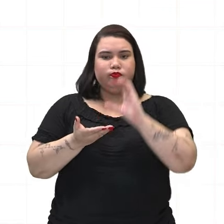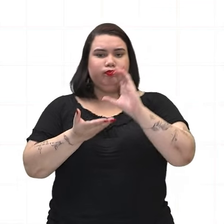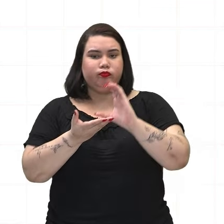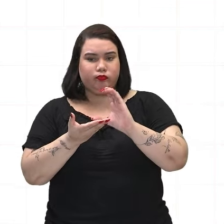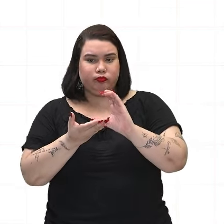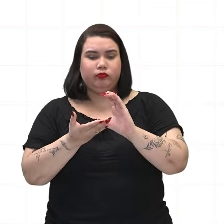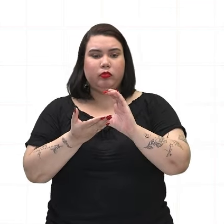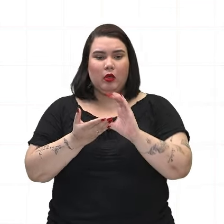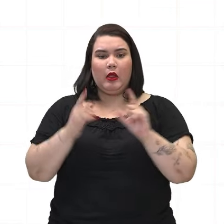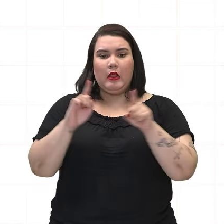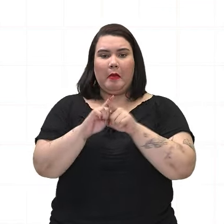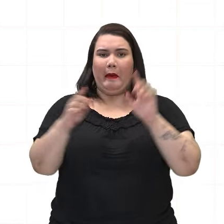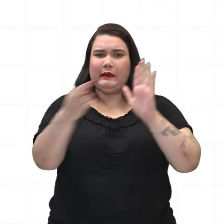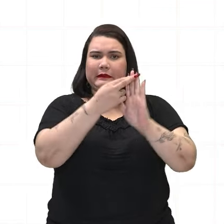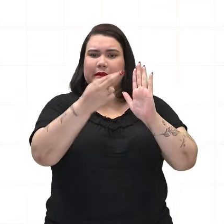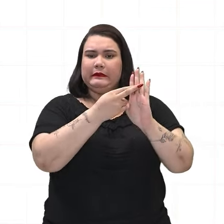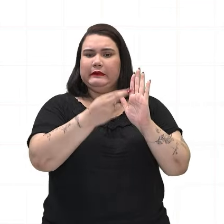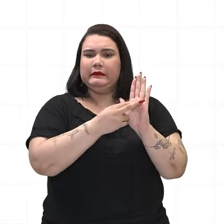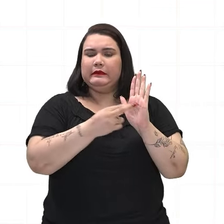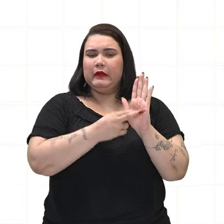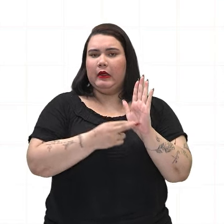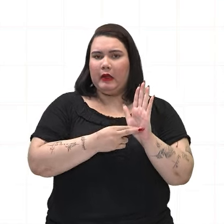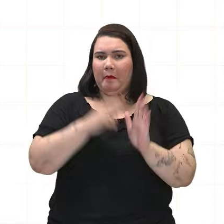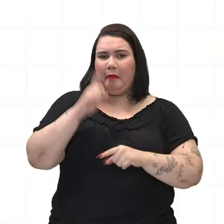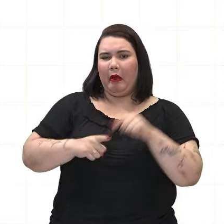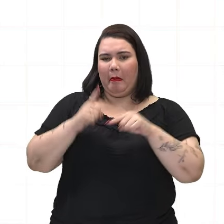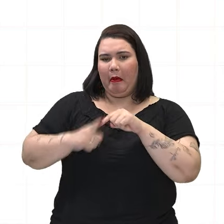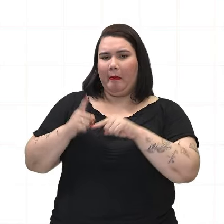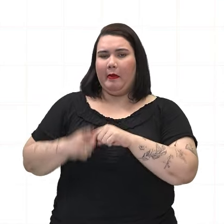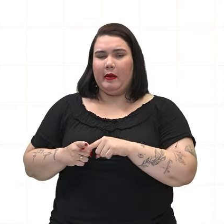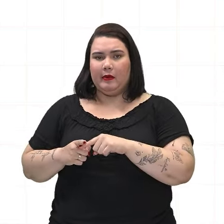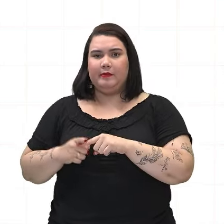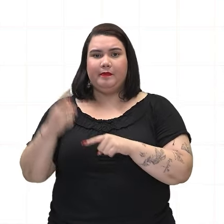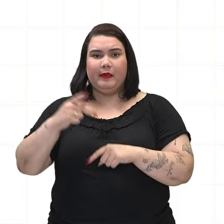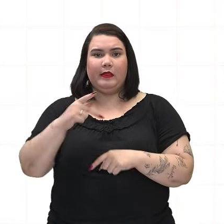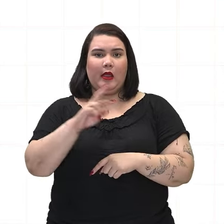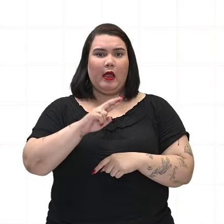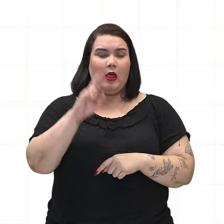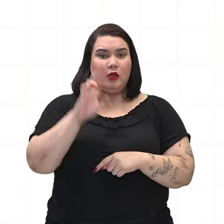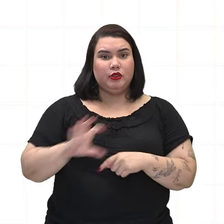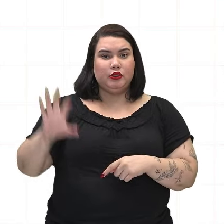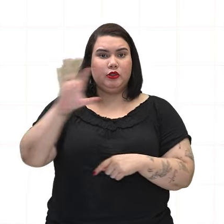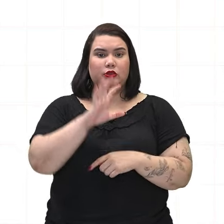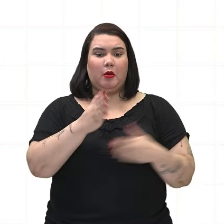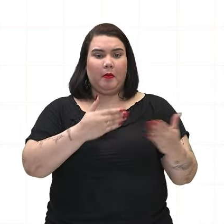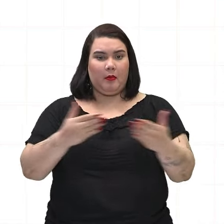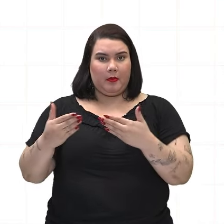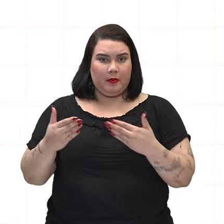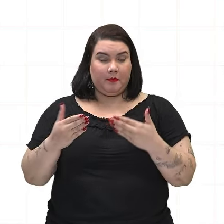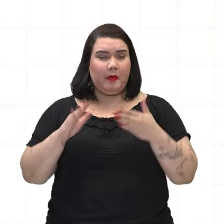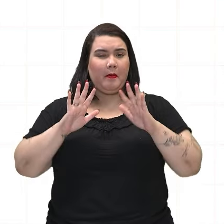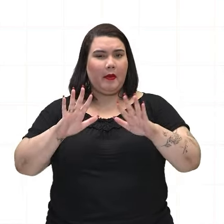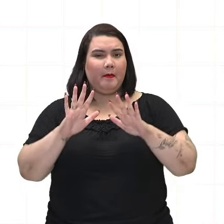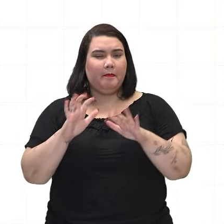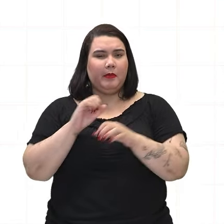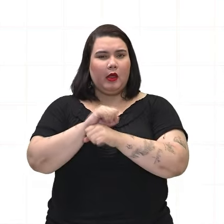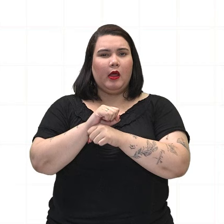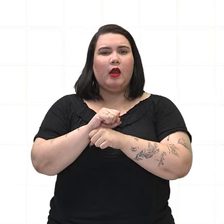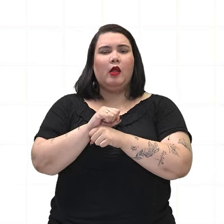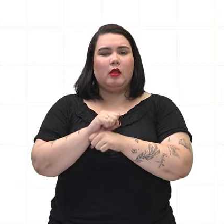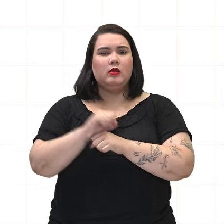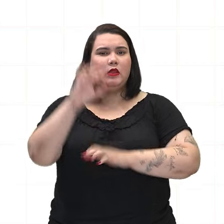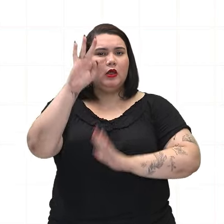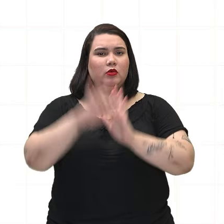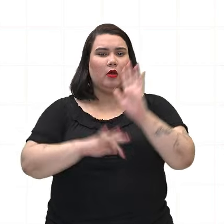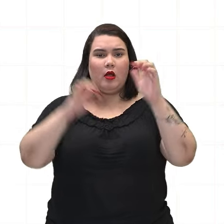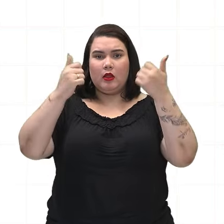à região. Mas espera aí, professor, pausa no texto, rapidinho, que nós precisamos analisar esse texto. Observa